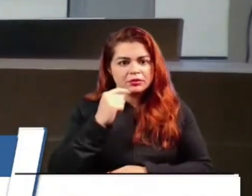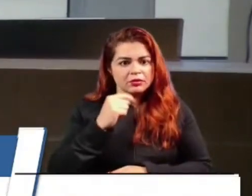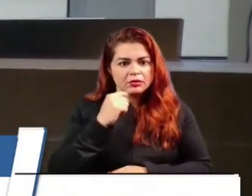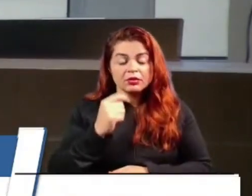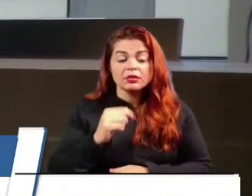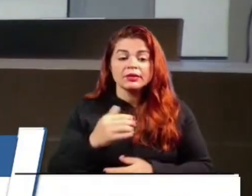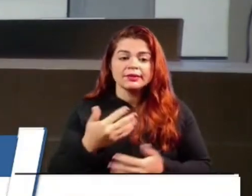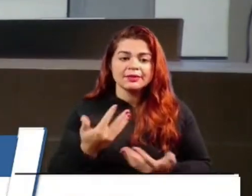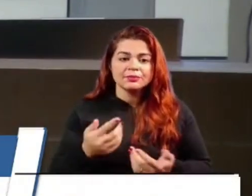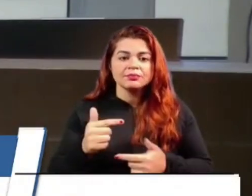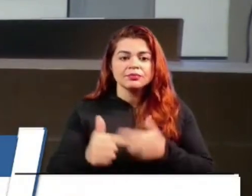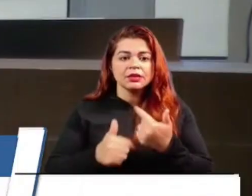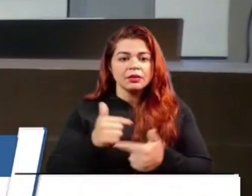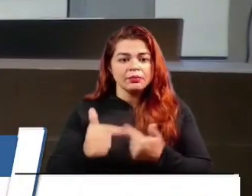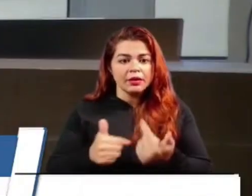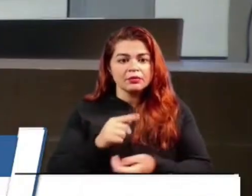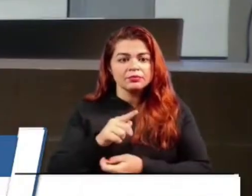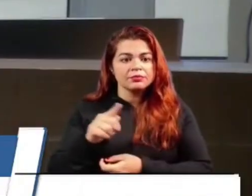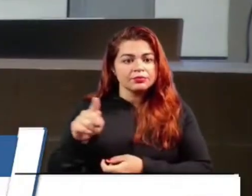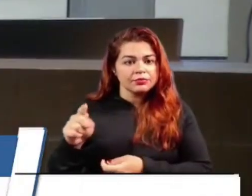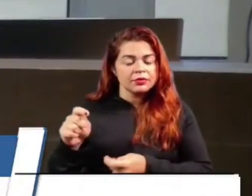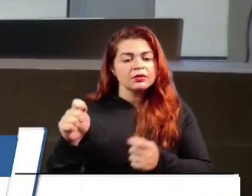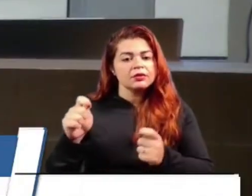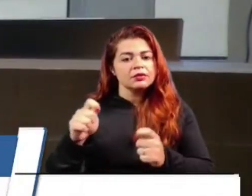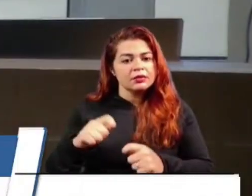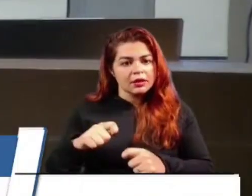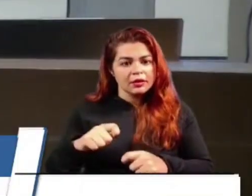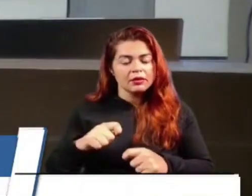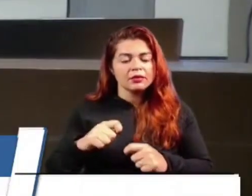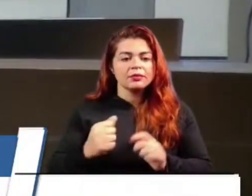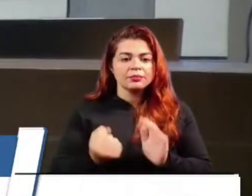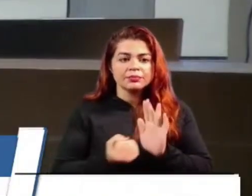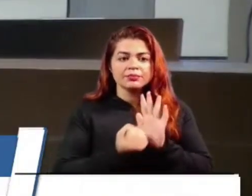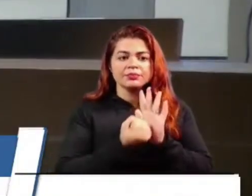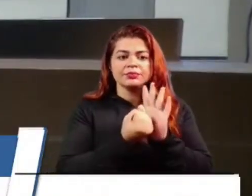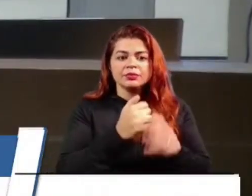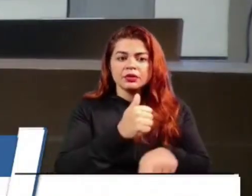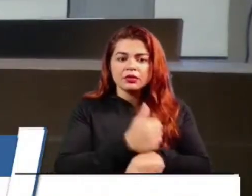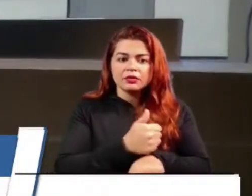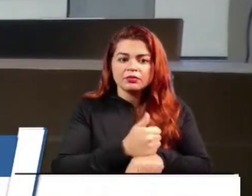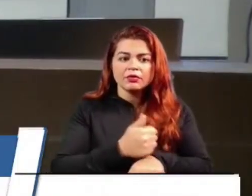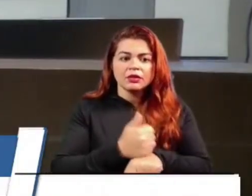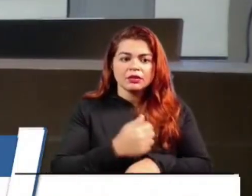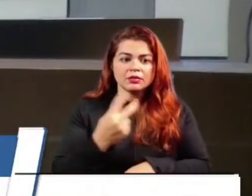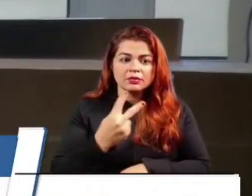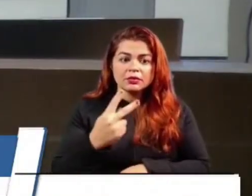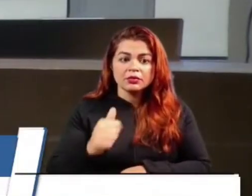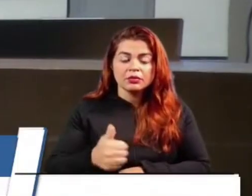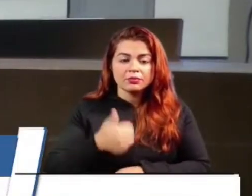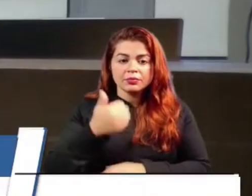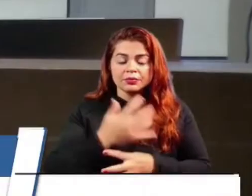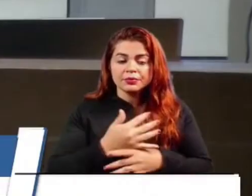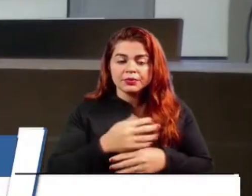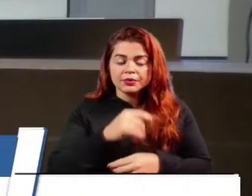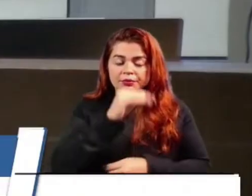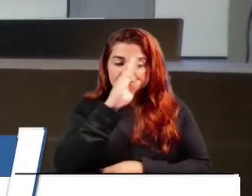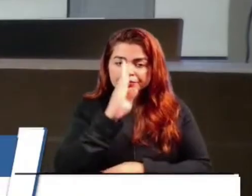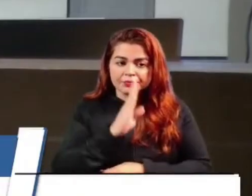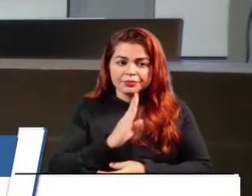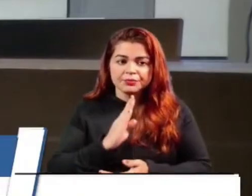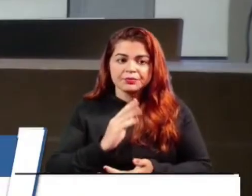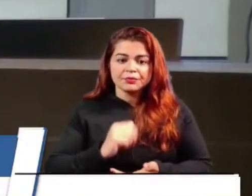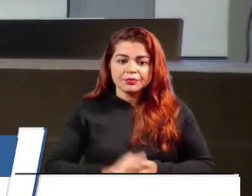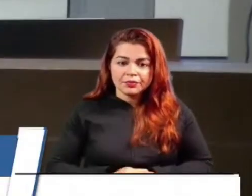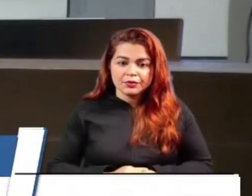a segunda melhor cidade de viver no Brasil. Você tem uma pessoa ali que eu admiro muito pela sua experiência, que é o Marcelino.